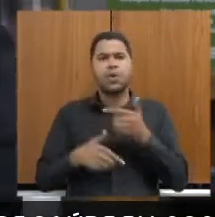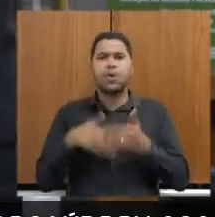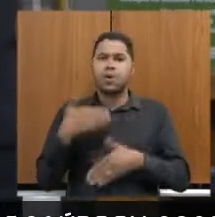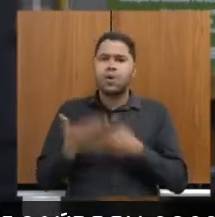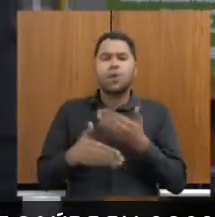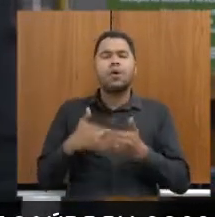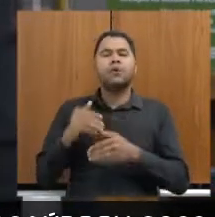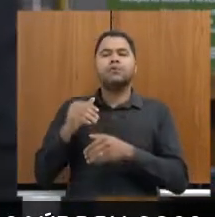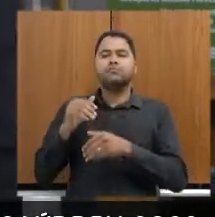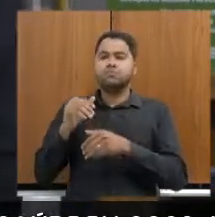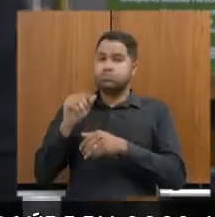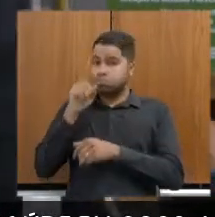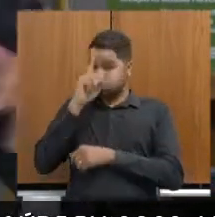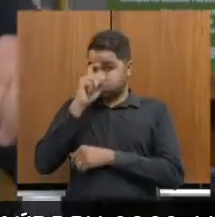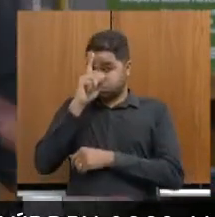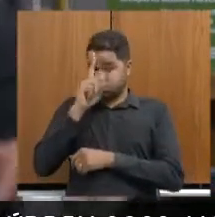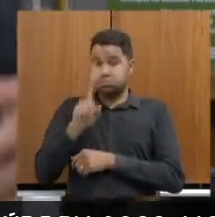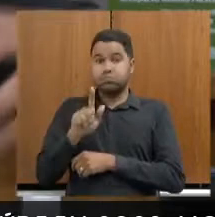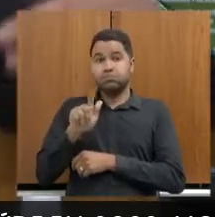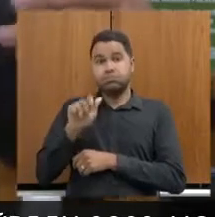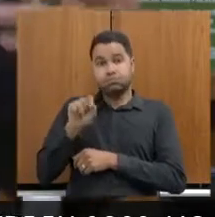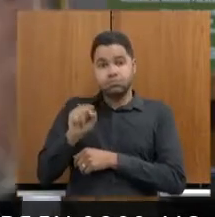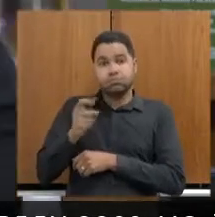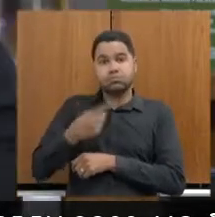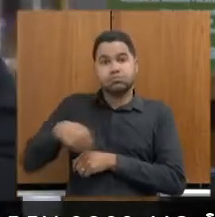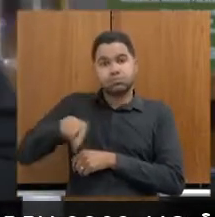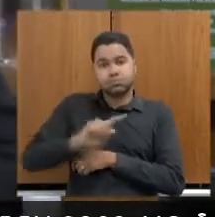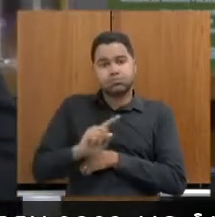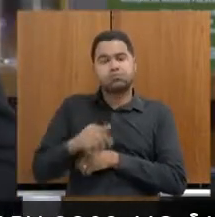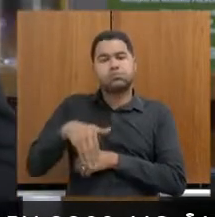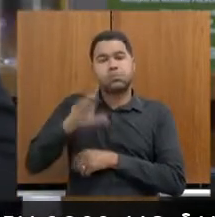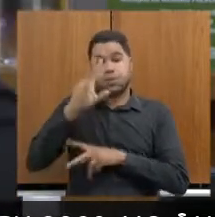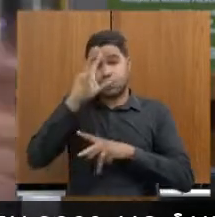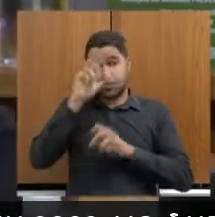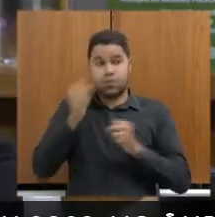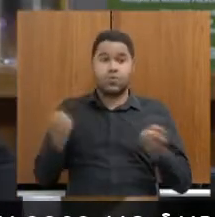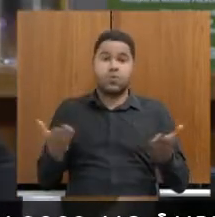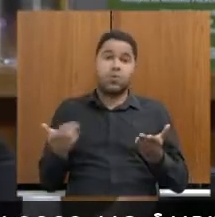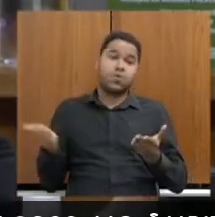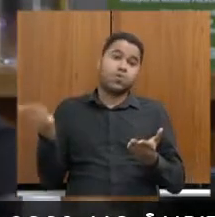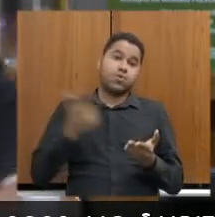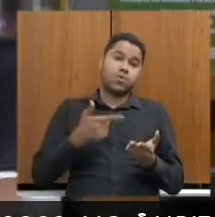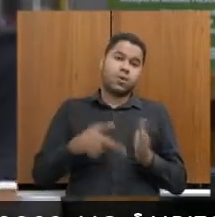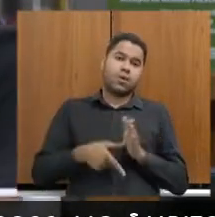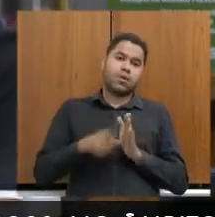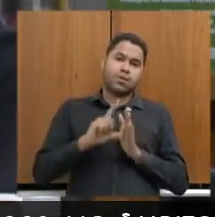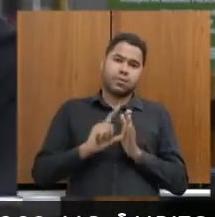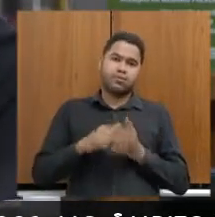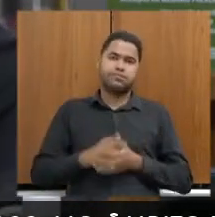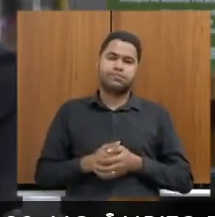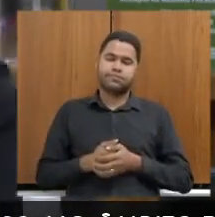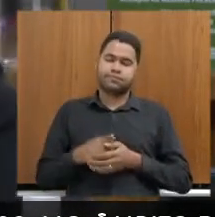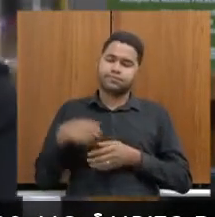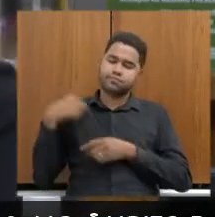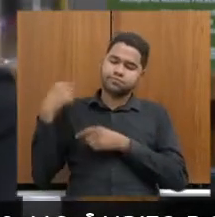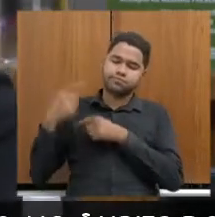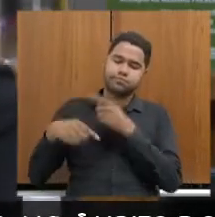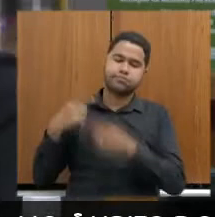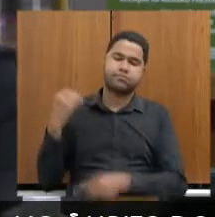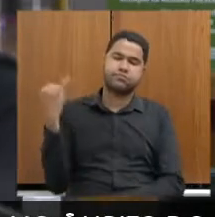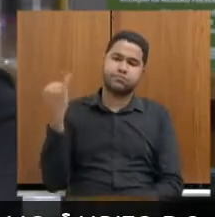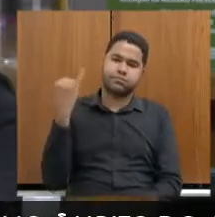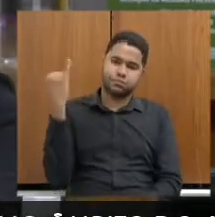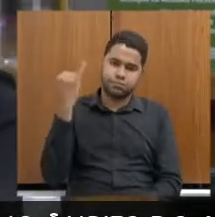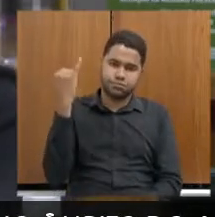os hospitais com rede de gases estabelecidos então nós somos muito mais fortes hoje do que antes da pandemia Então esse legado é super